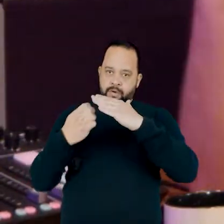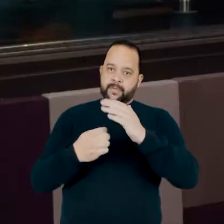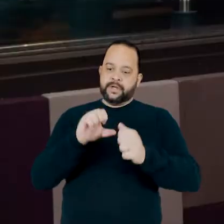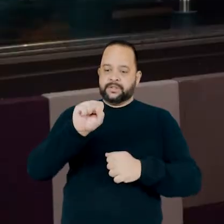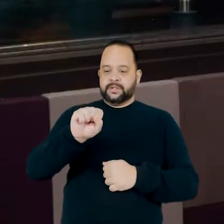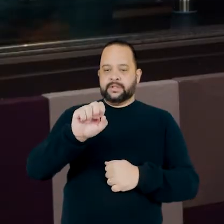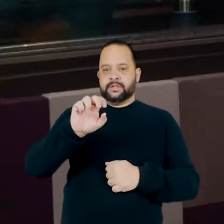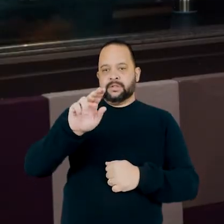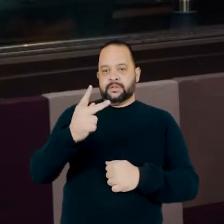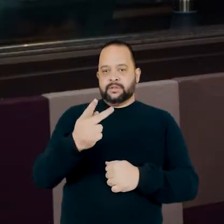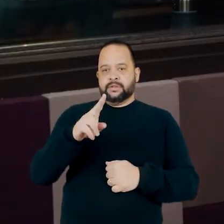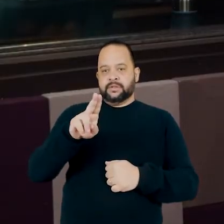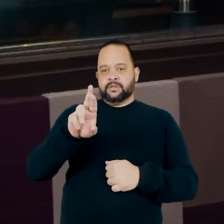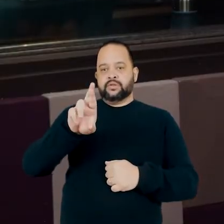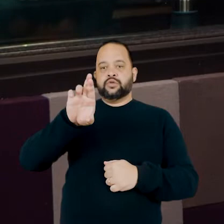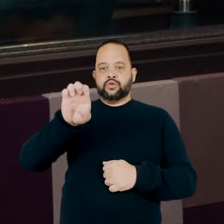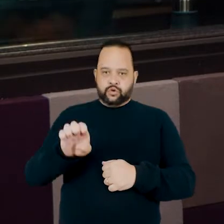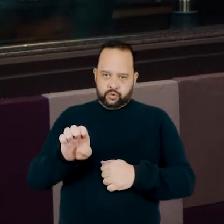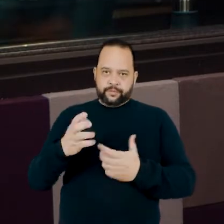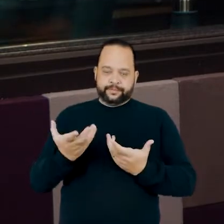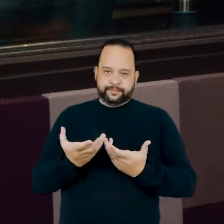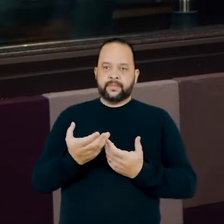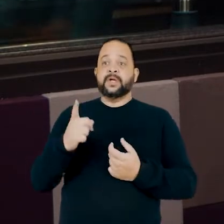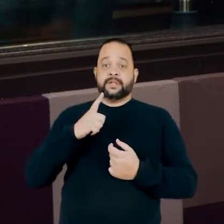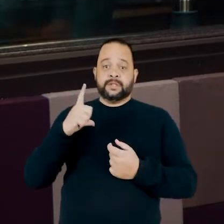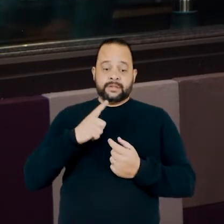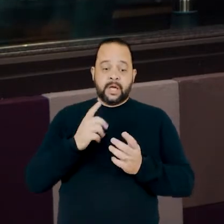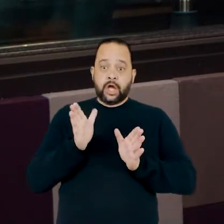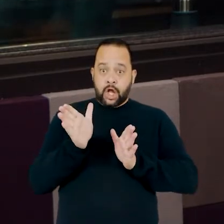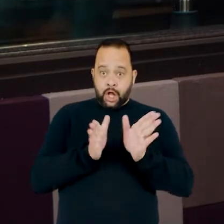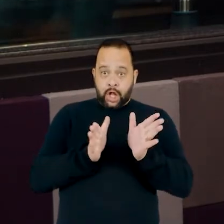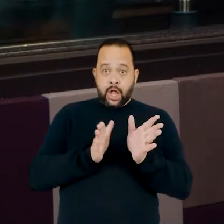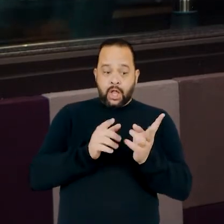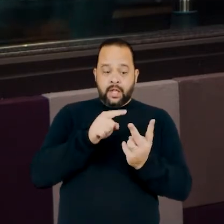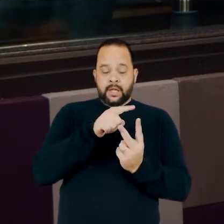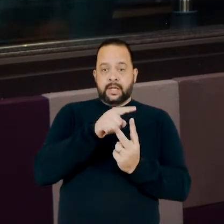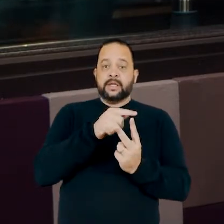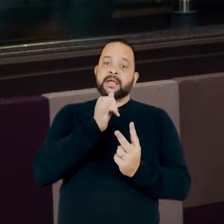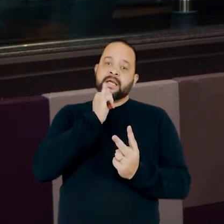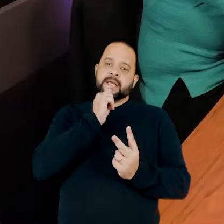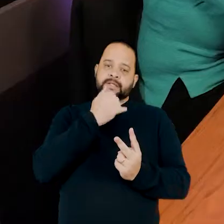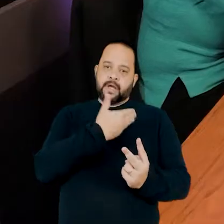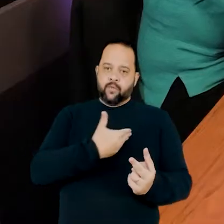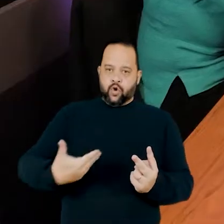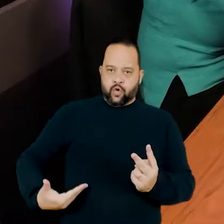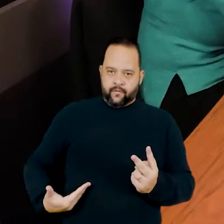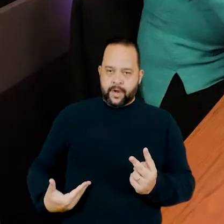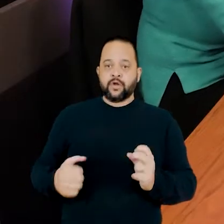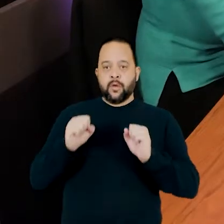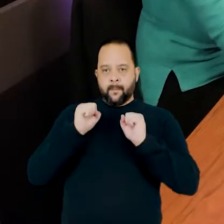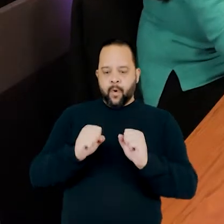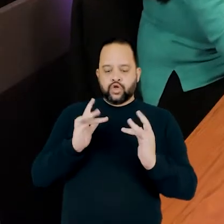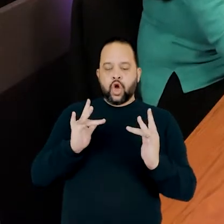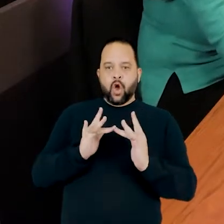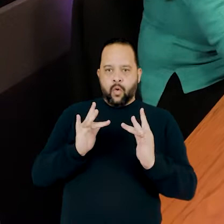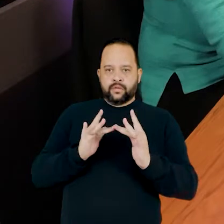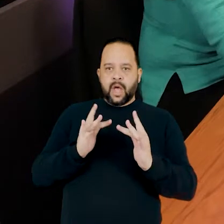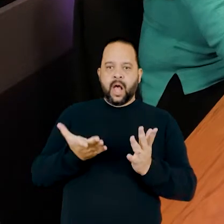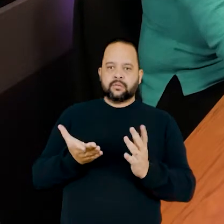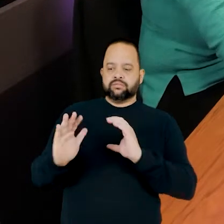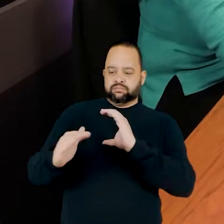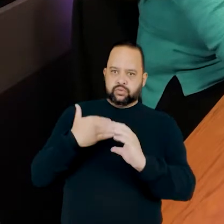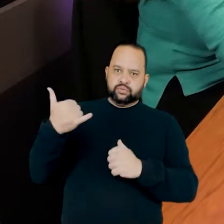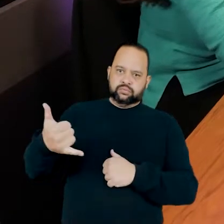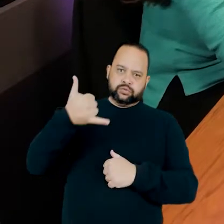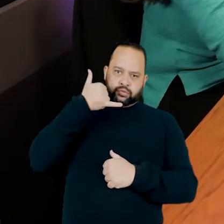Exato. Existem esses dois caminhos, né? O cliente final, no caso, o governo. Ele pode primeiro entrar em contato com a gente,